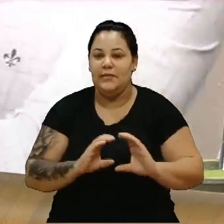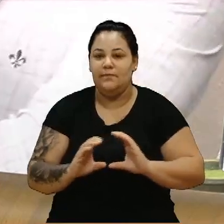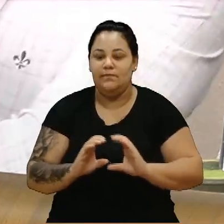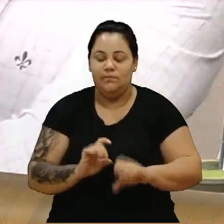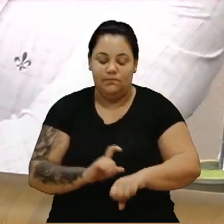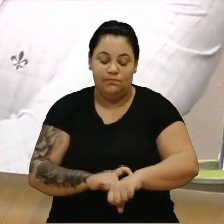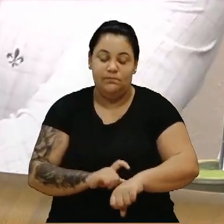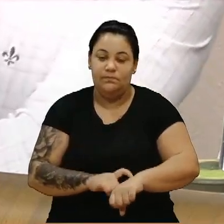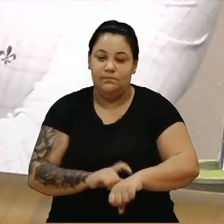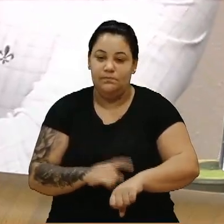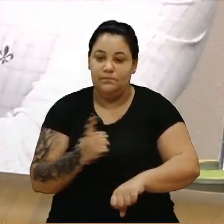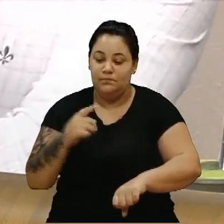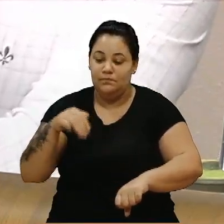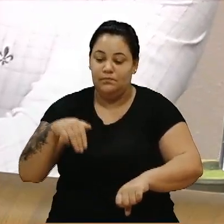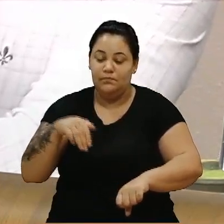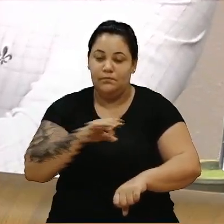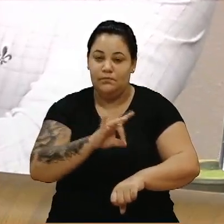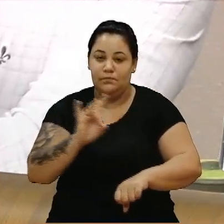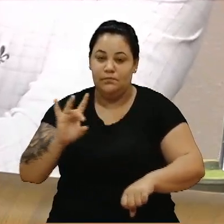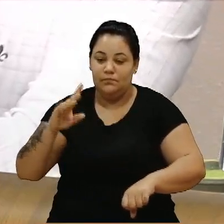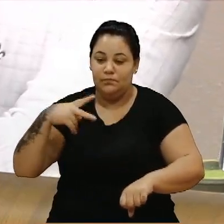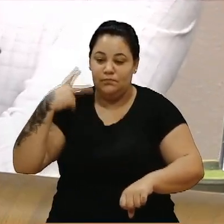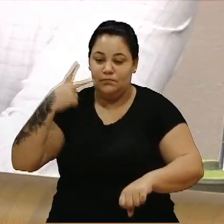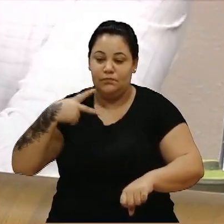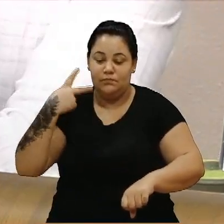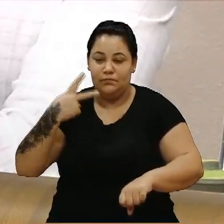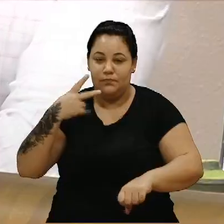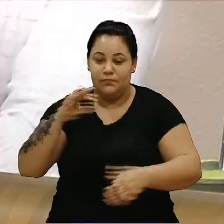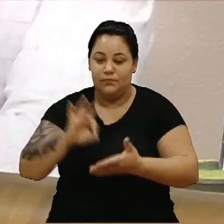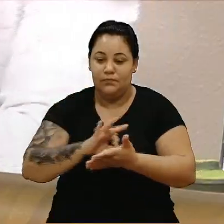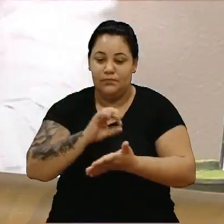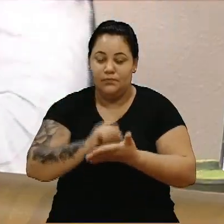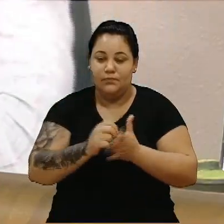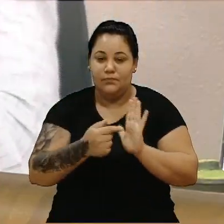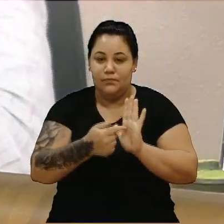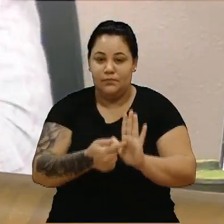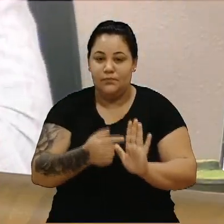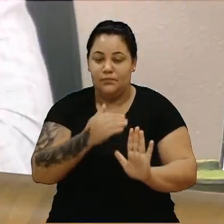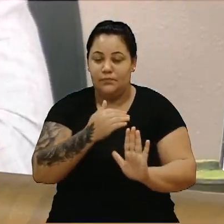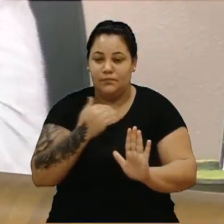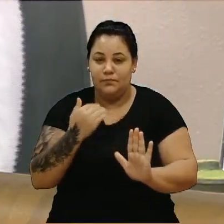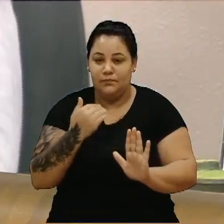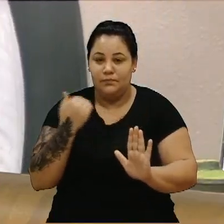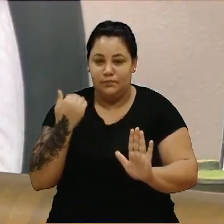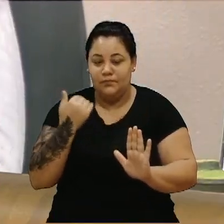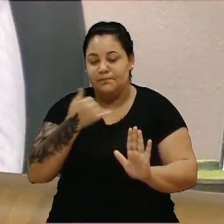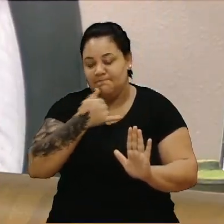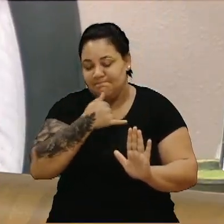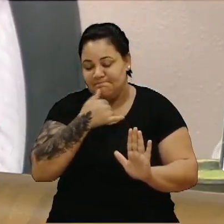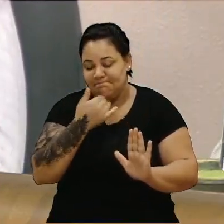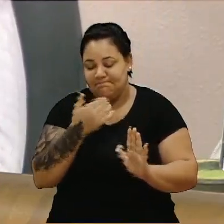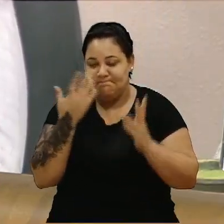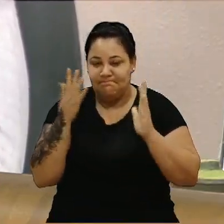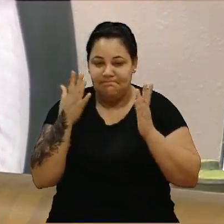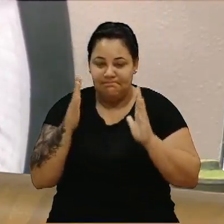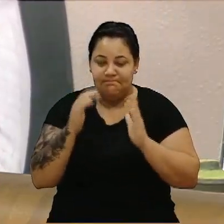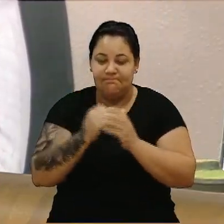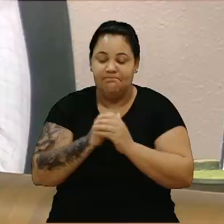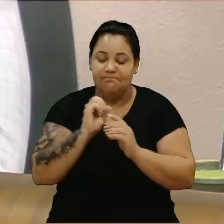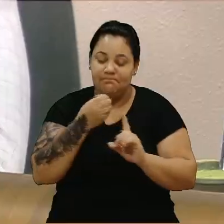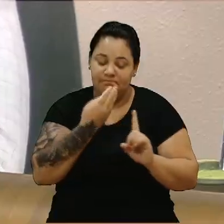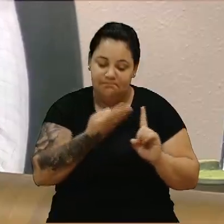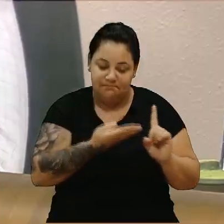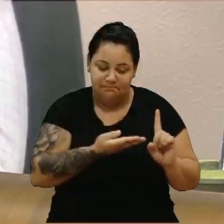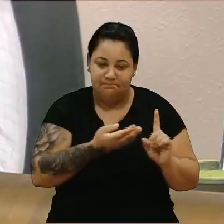tempo de 1 minuto por vereador inscrito para apresentação de votos de pesar, de louvor ou de congratulações. A palavra está à